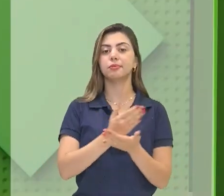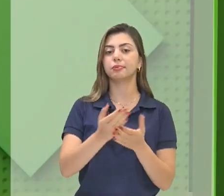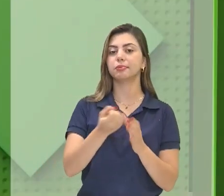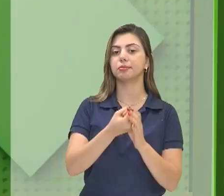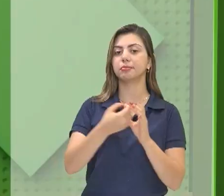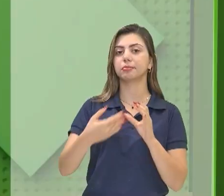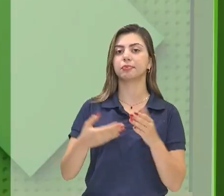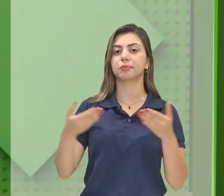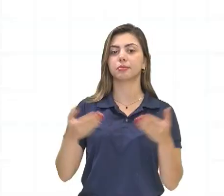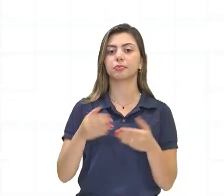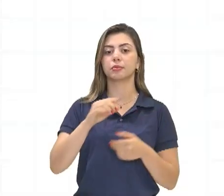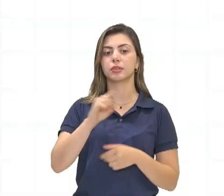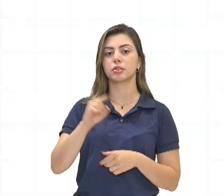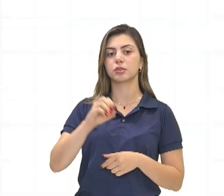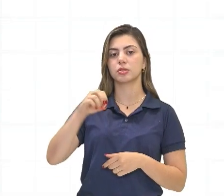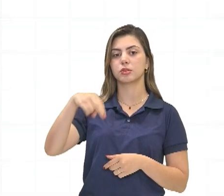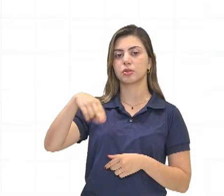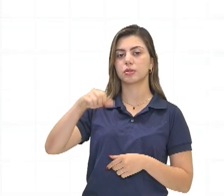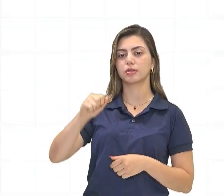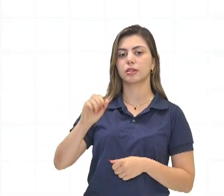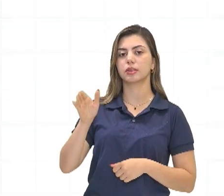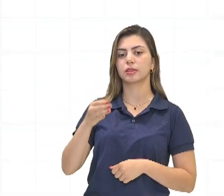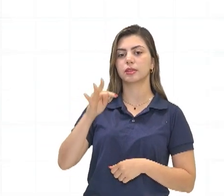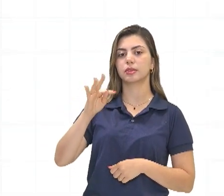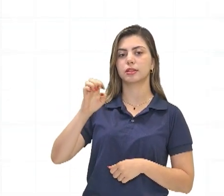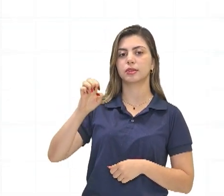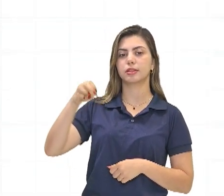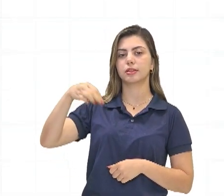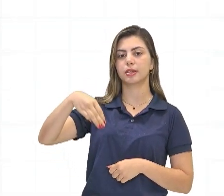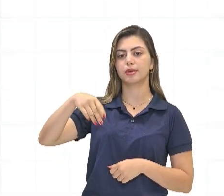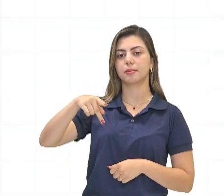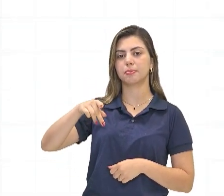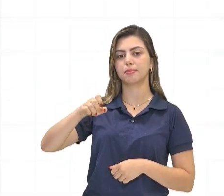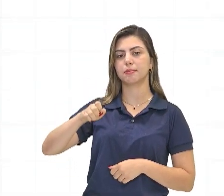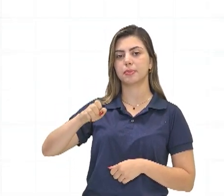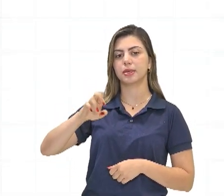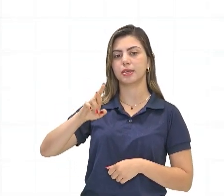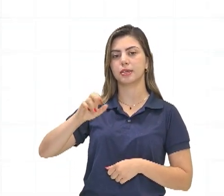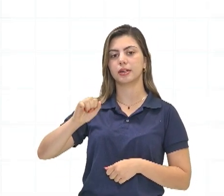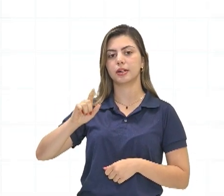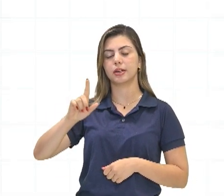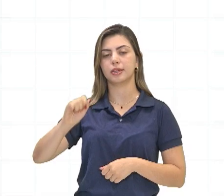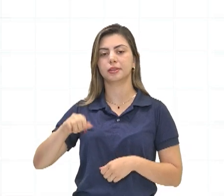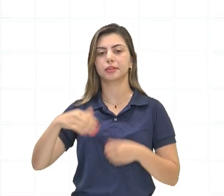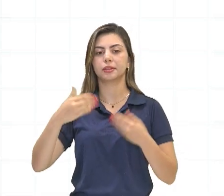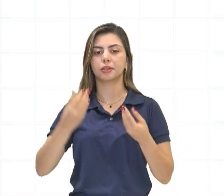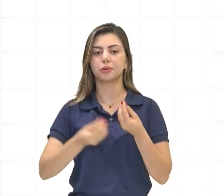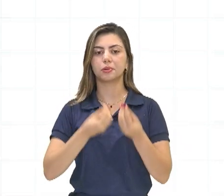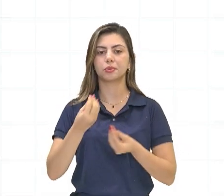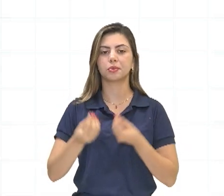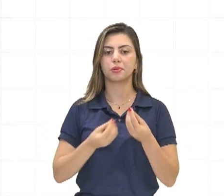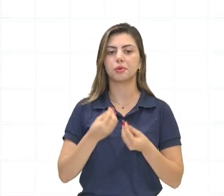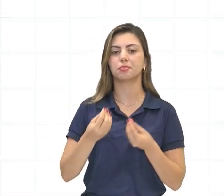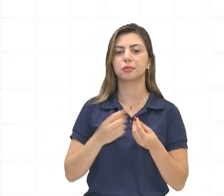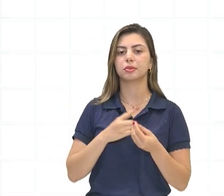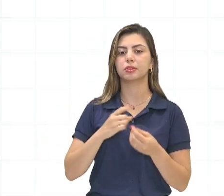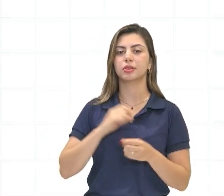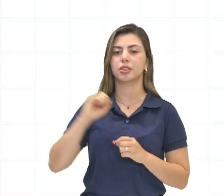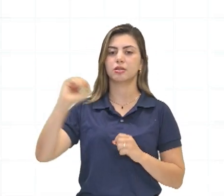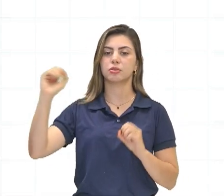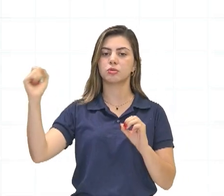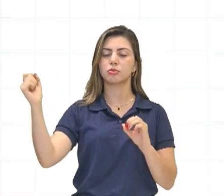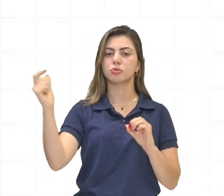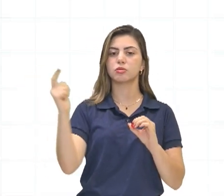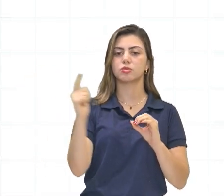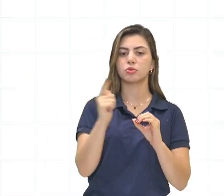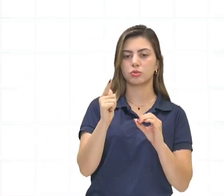zona temperada. Os raios solares atingem a região de forma inclinada,